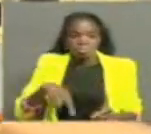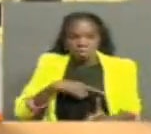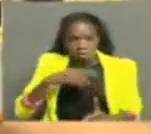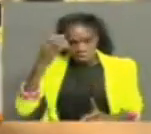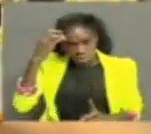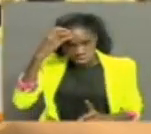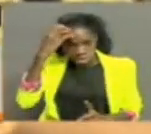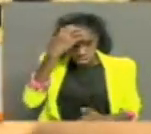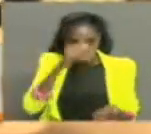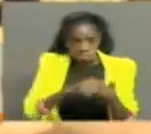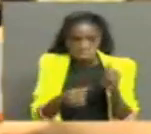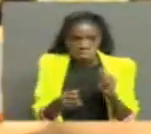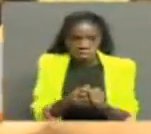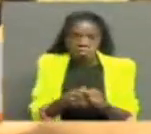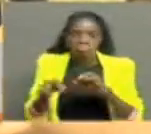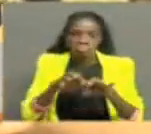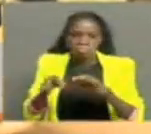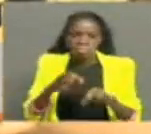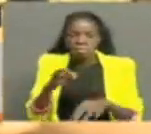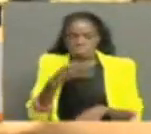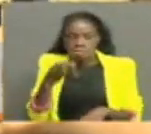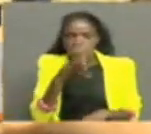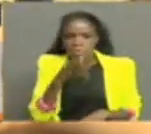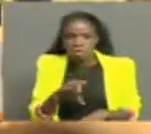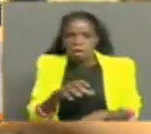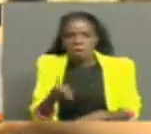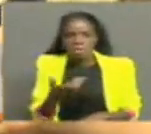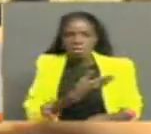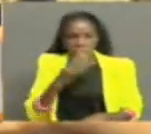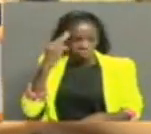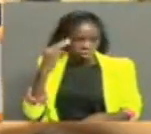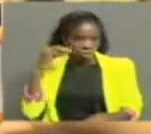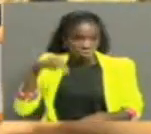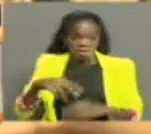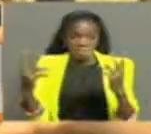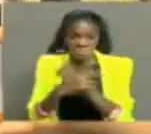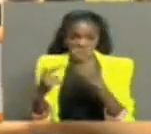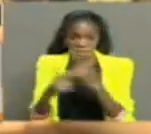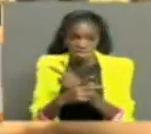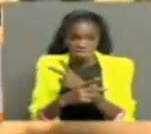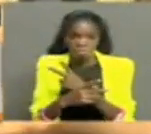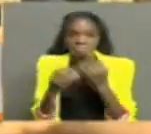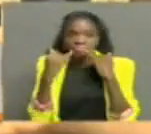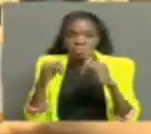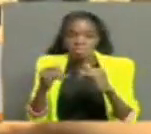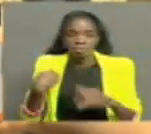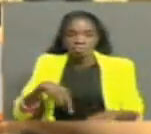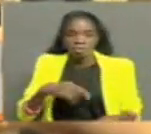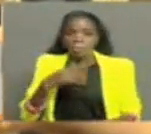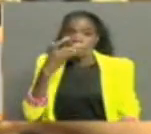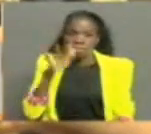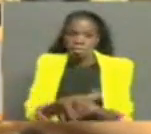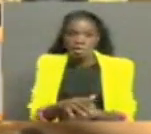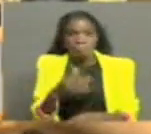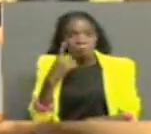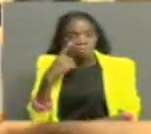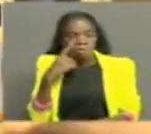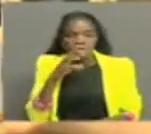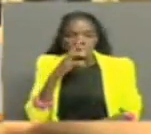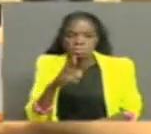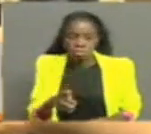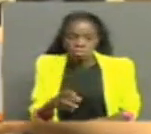levar algumas, já abordamos com a administração municipal de Viana, que prometeu nos próximos dias dar resposta a algumas situações, e